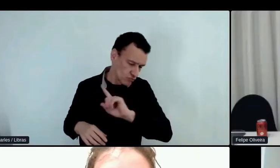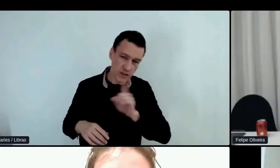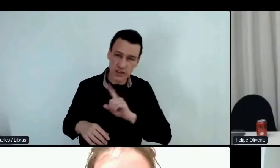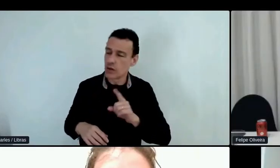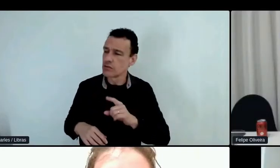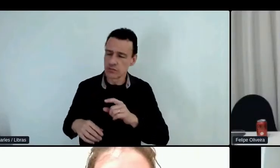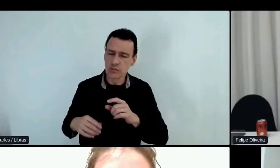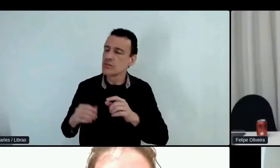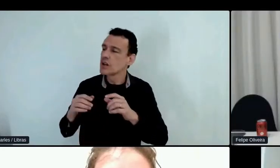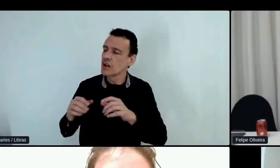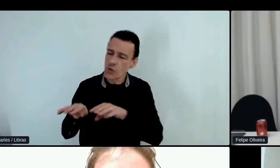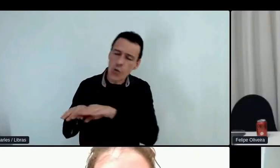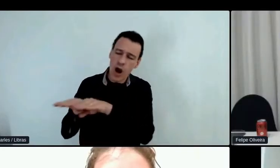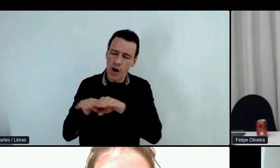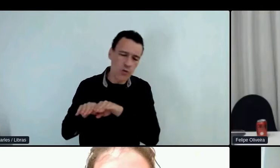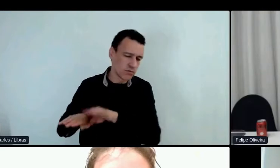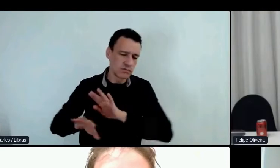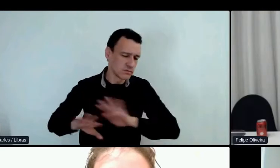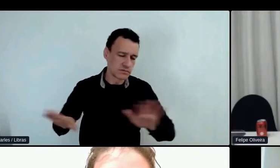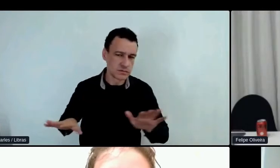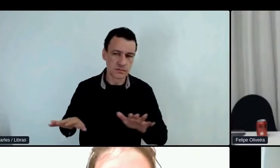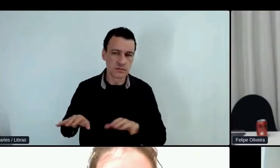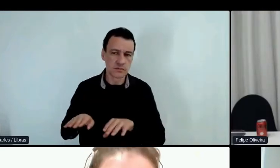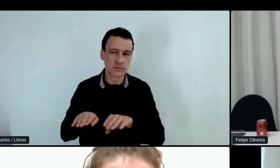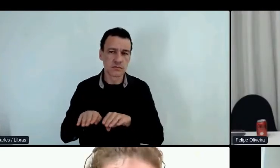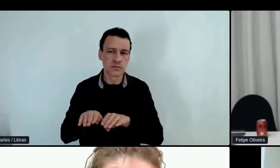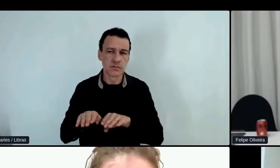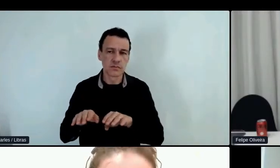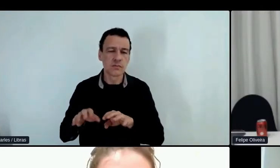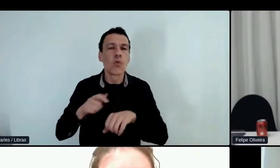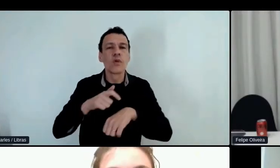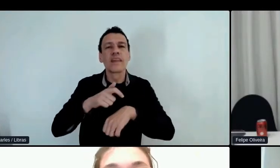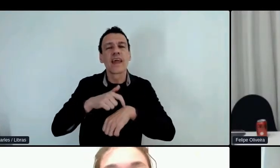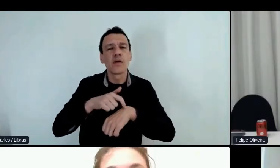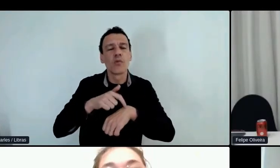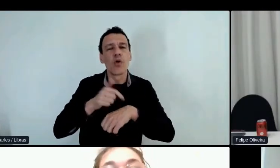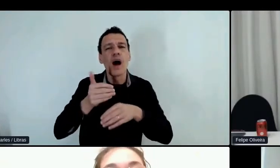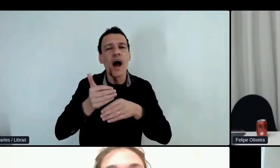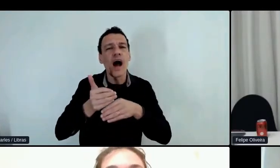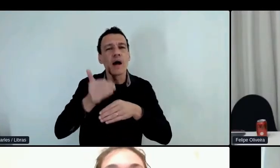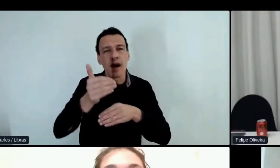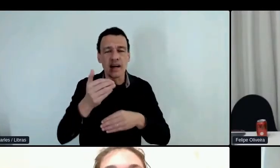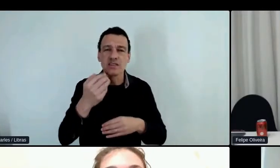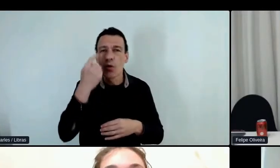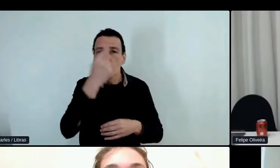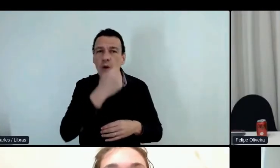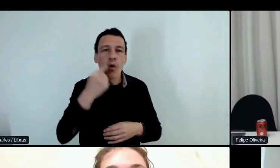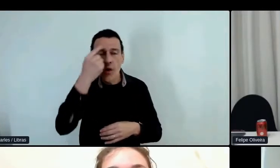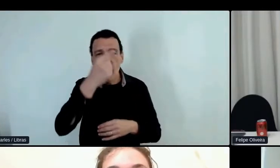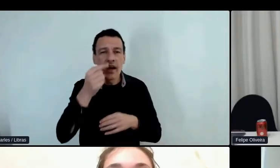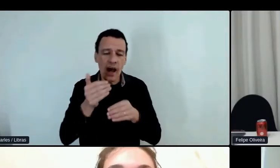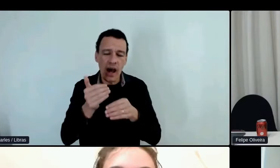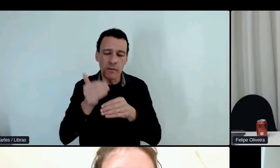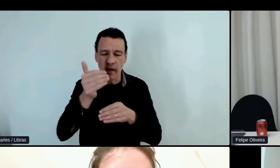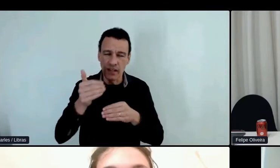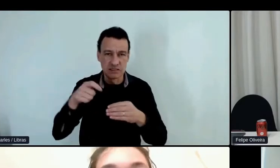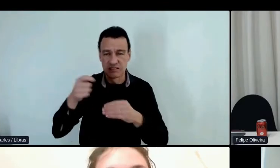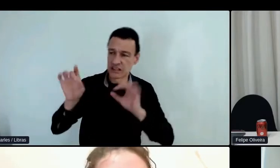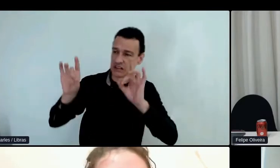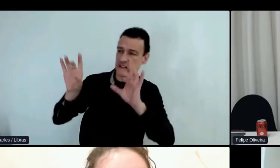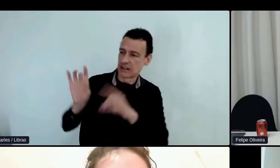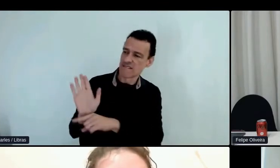Eu poderia mudar a data de prova, alguma coisa assim, quando o aluno pedia para eu falar professor, muitas vezes